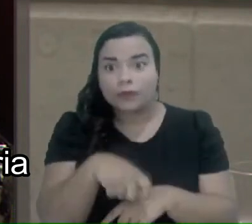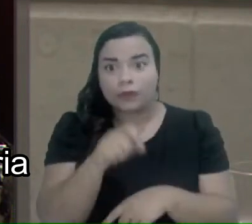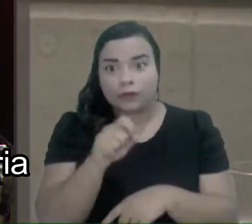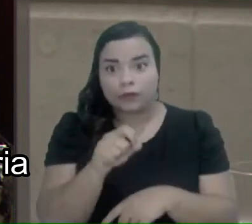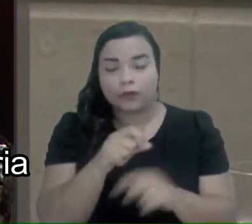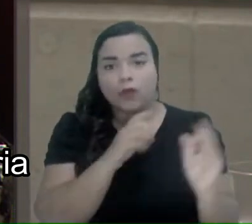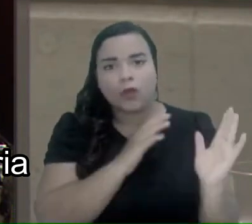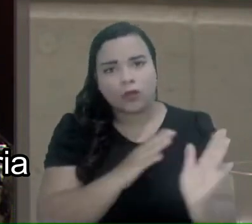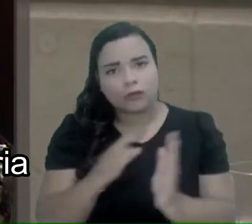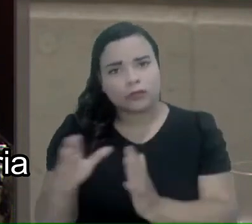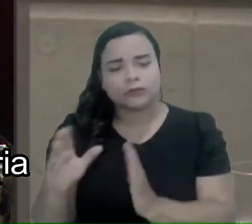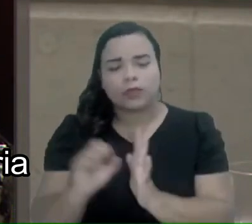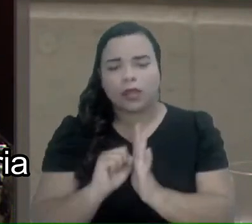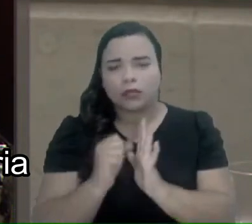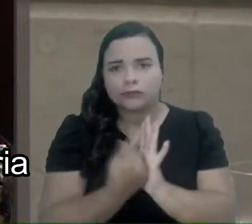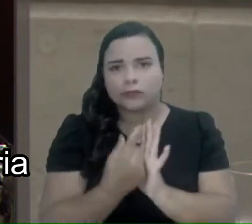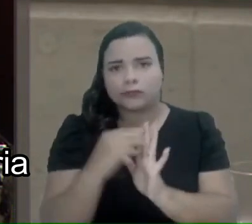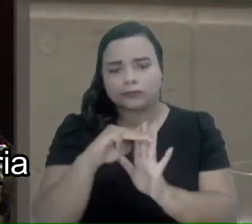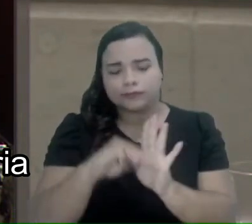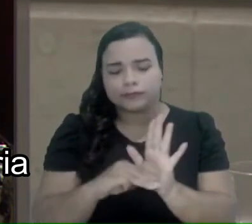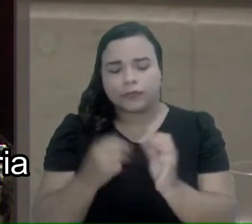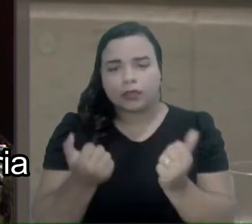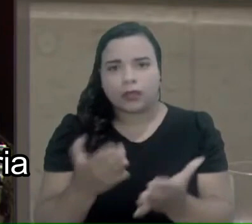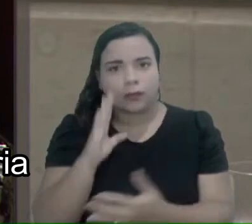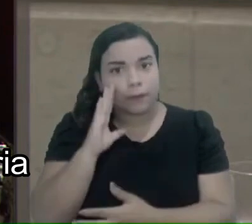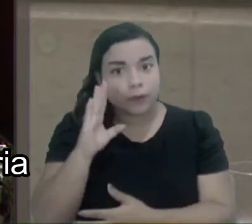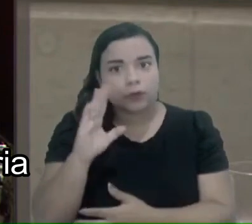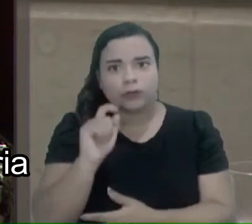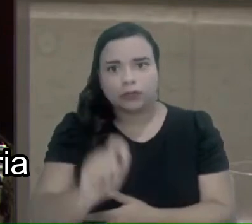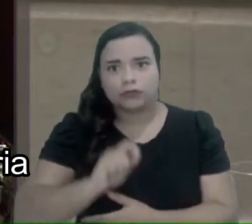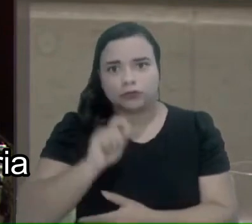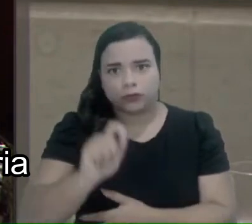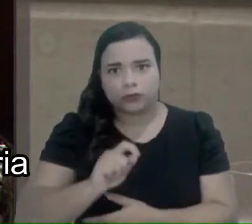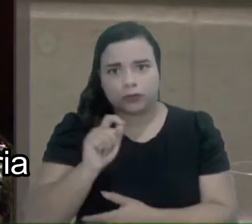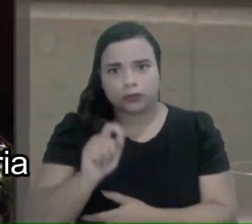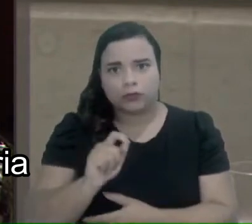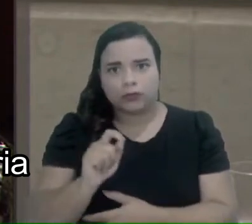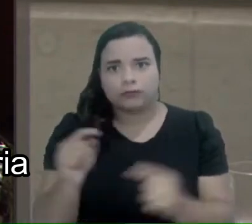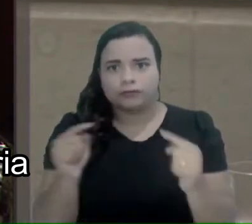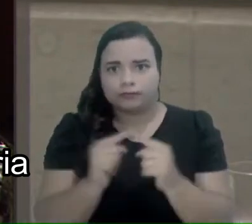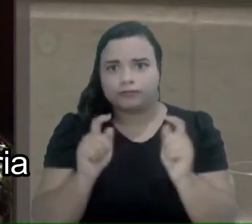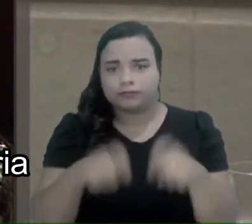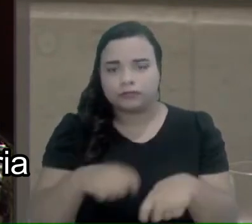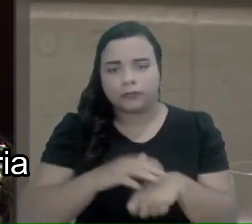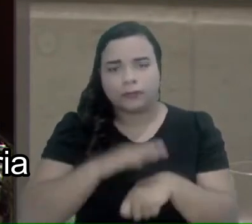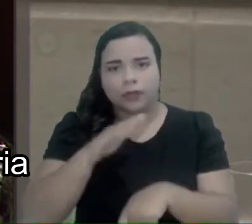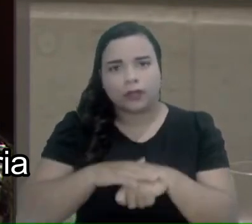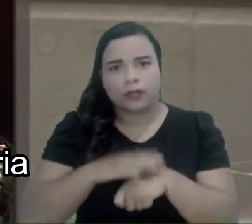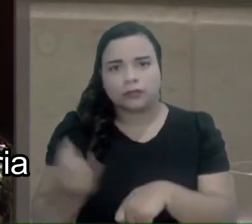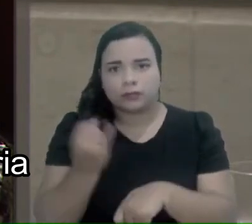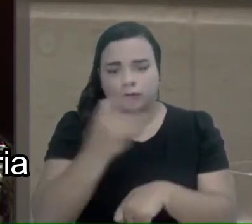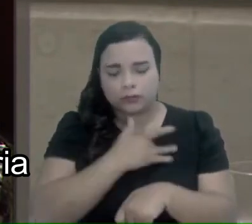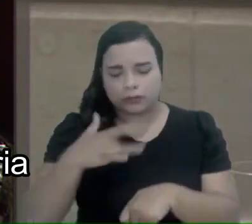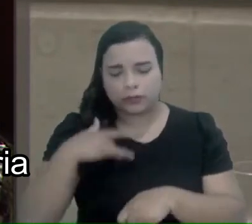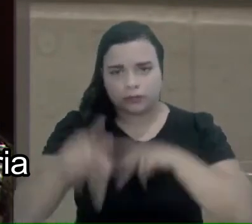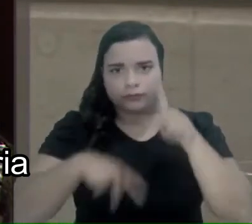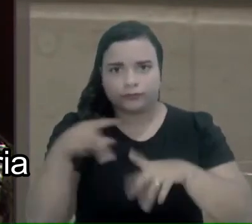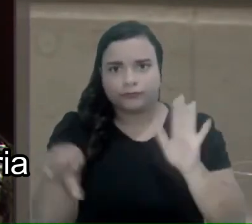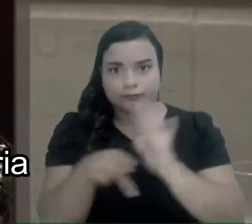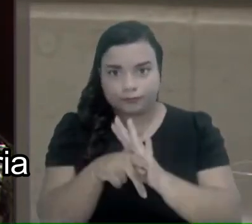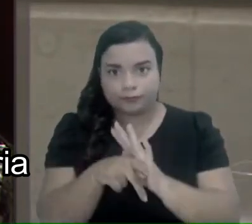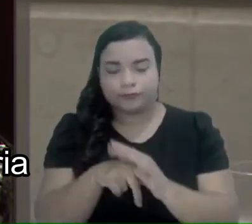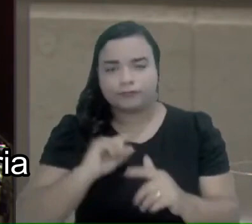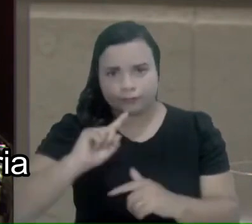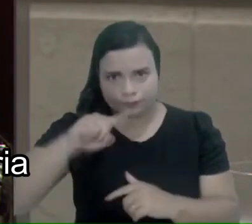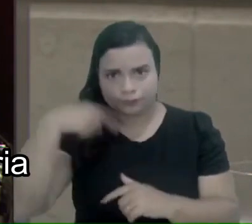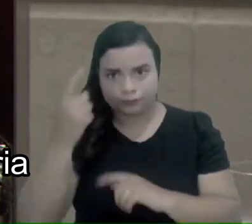organizar a sua agenda para dar prioridade para as condições mais importantes de saúde da população. Pode passar, por